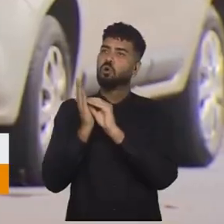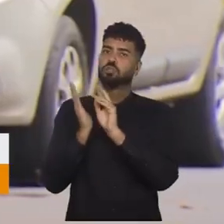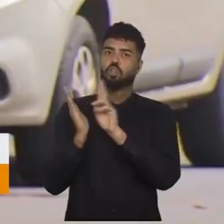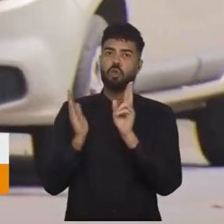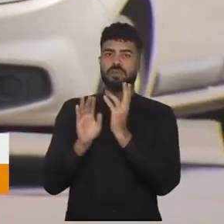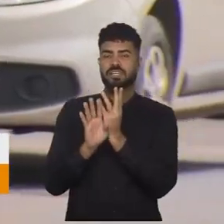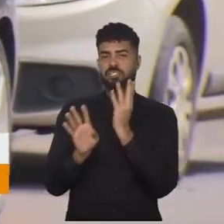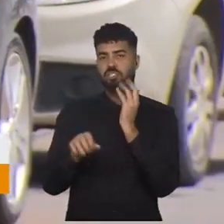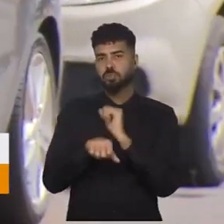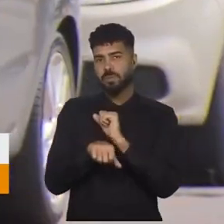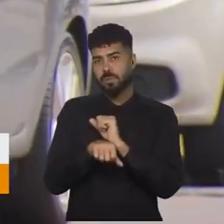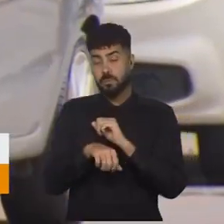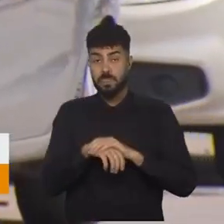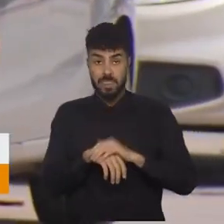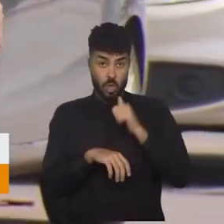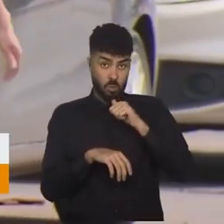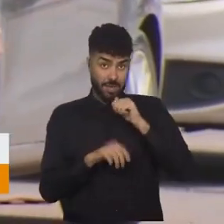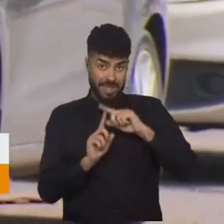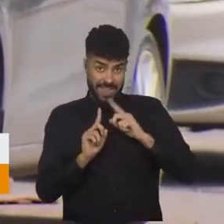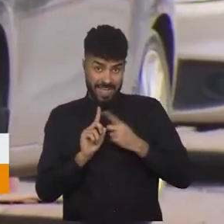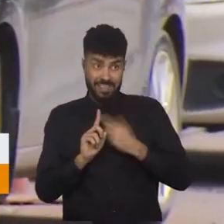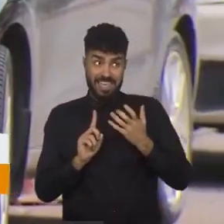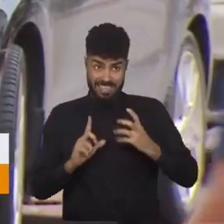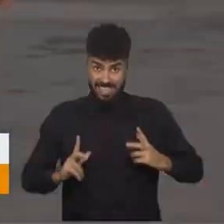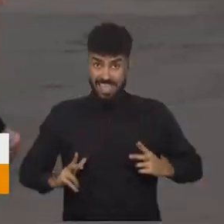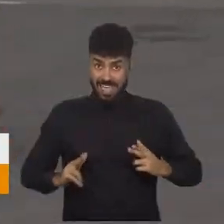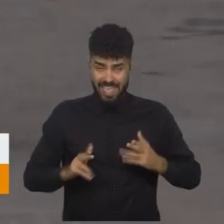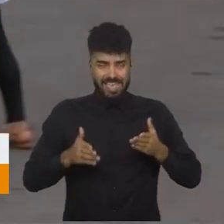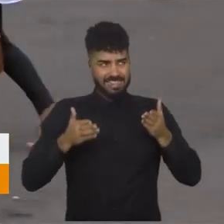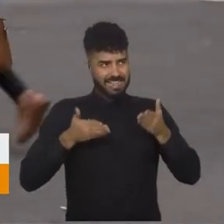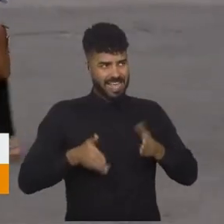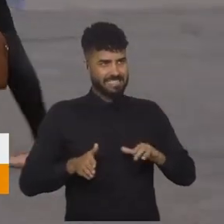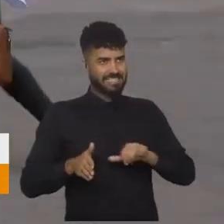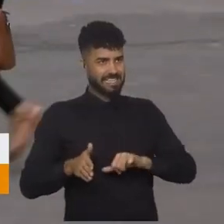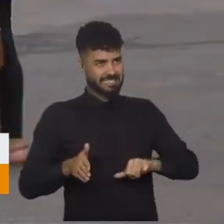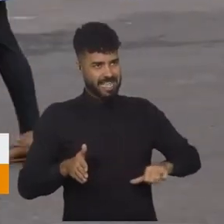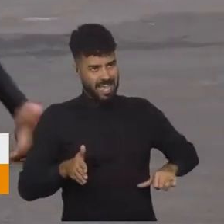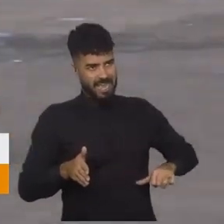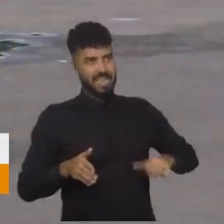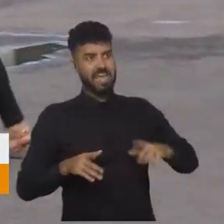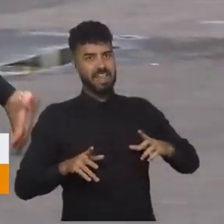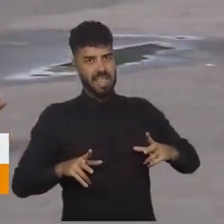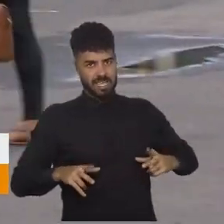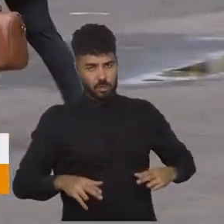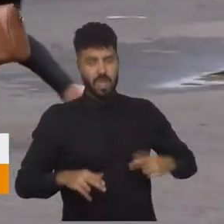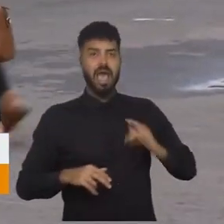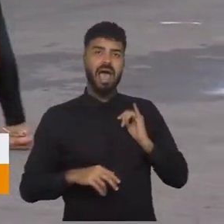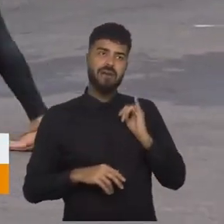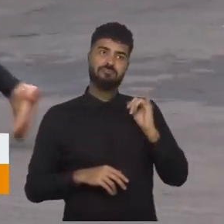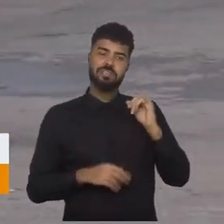espera. A mulher grávida que quiser fazer a laqueadura junto com a cesariana precisa avisar